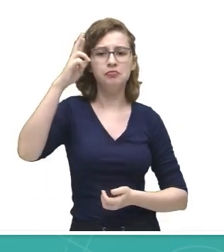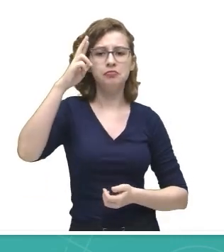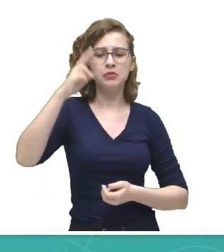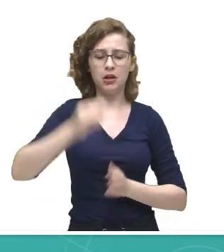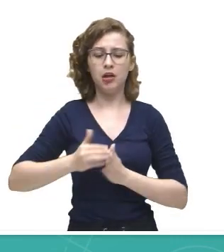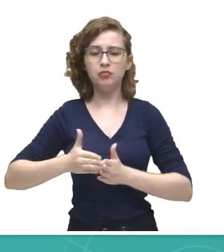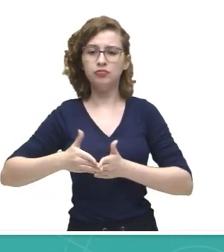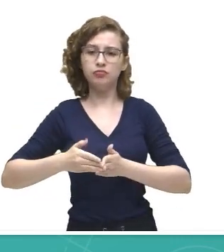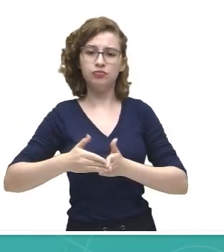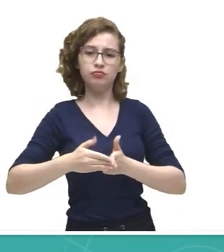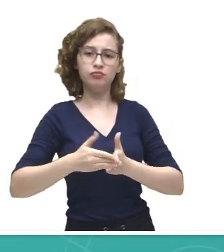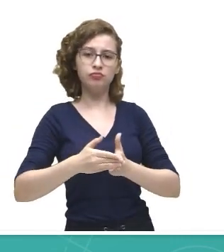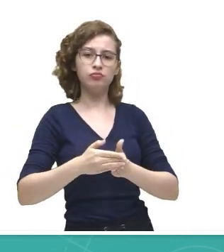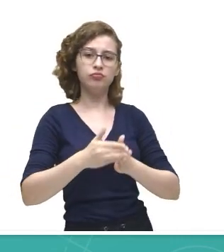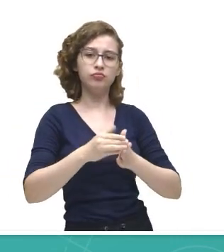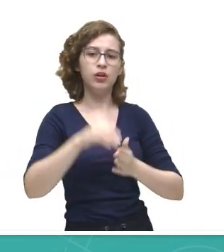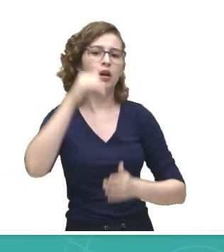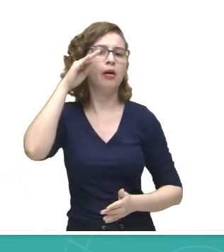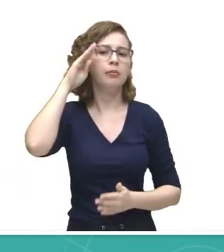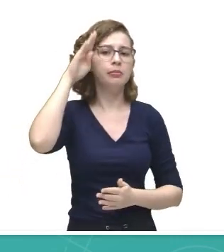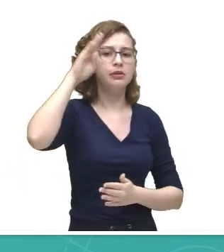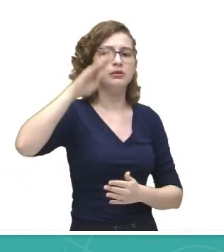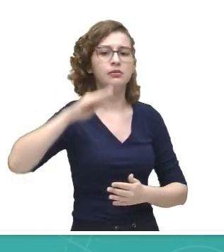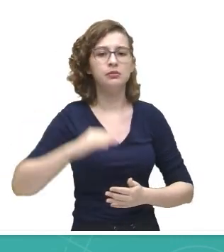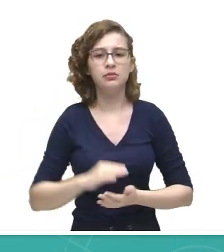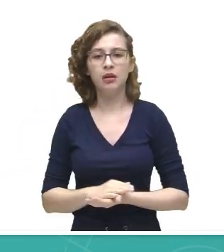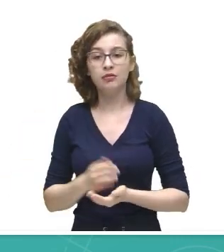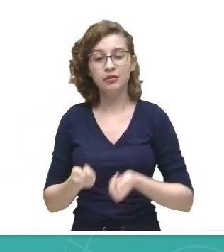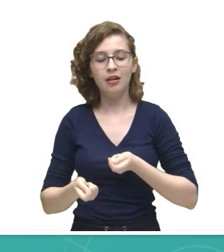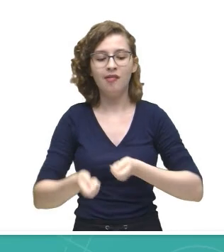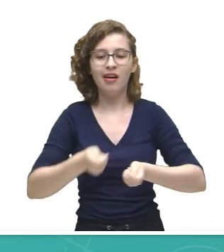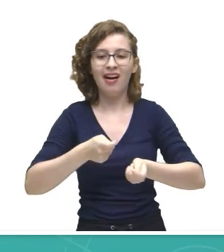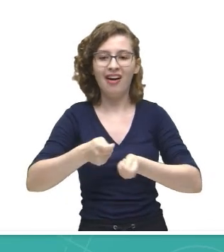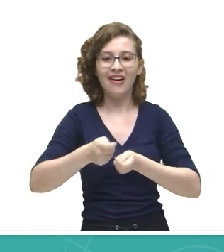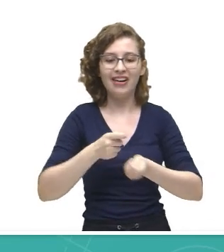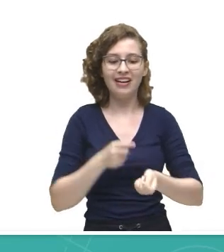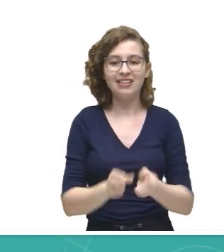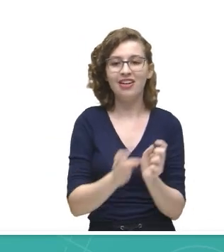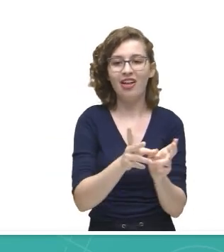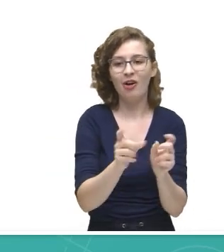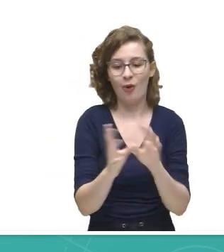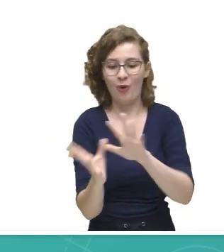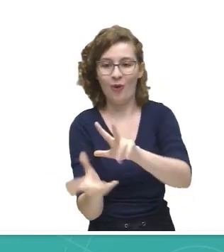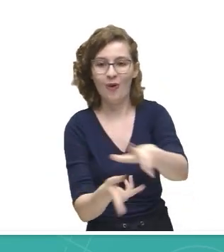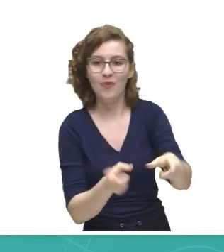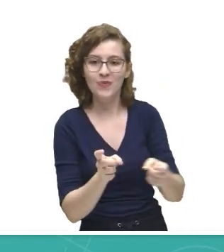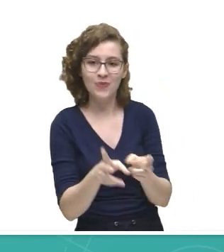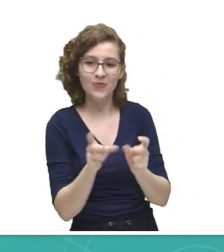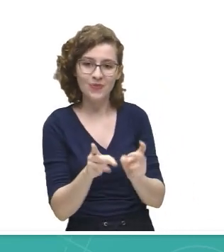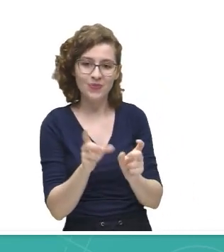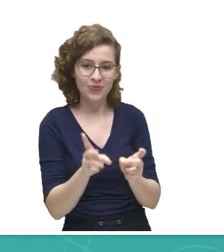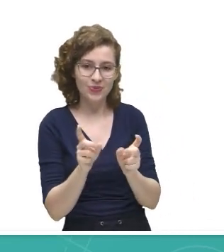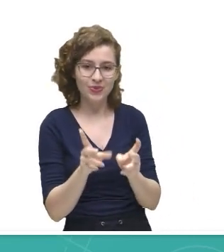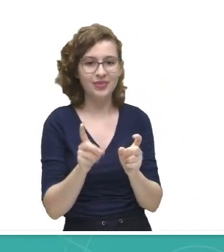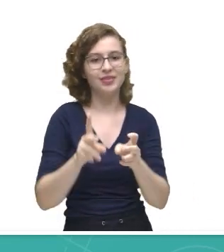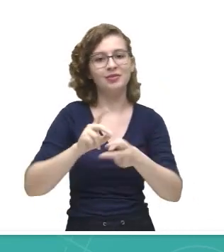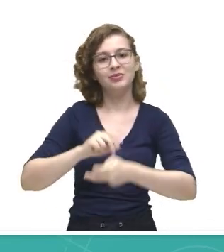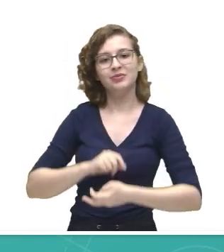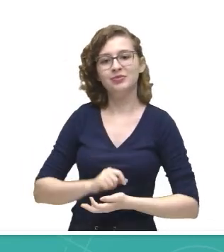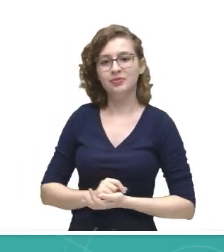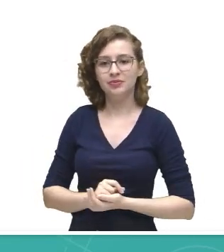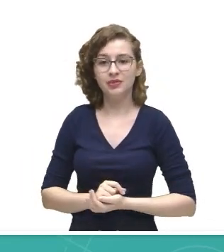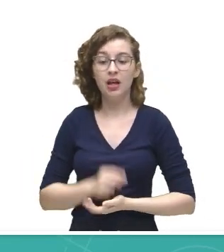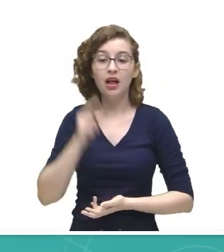marítimo. Consequentemente, ela vai dominar o comércio mundial. Lembrando que todos os produtos